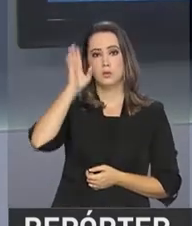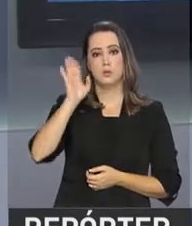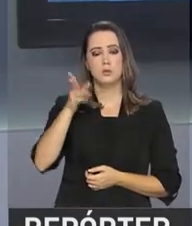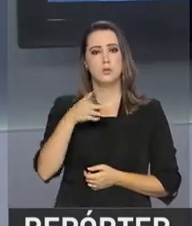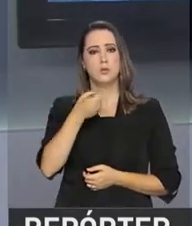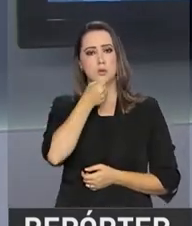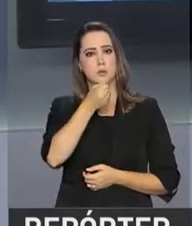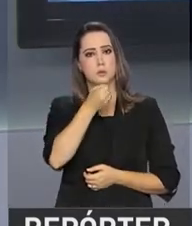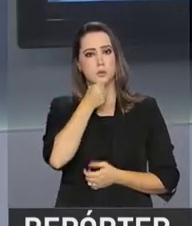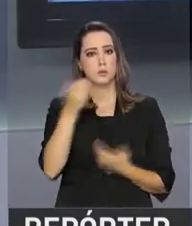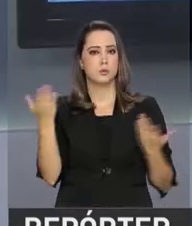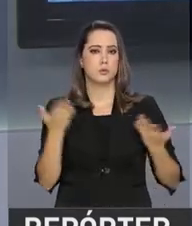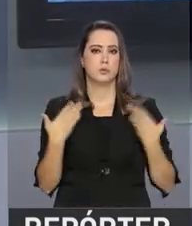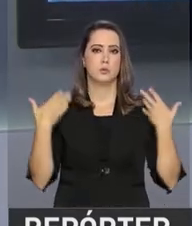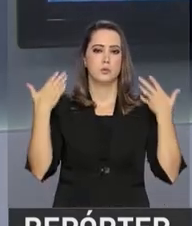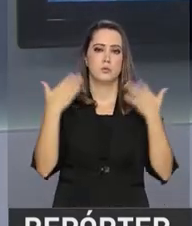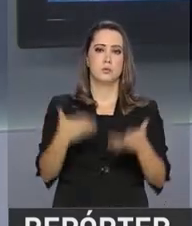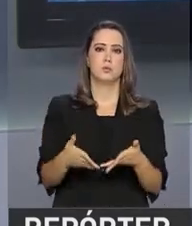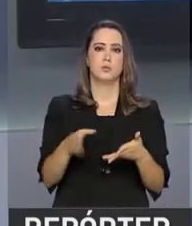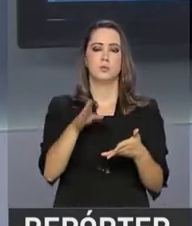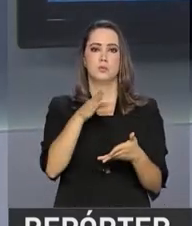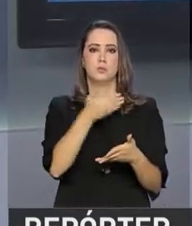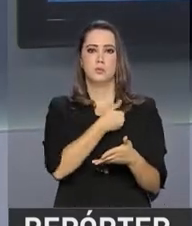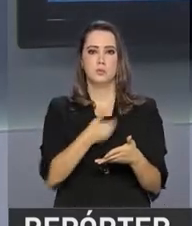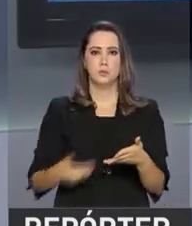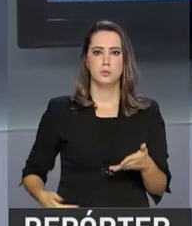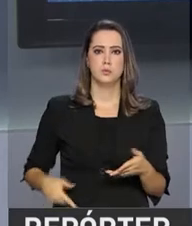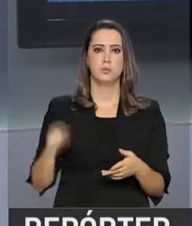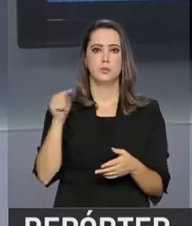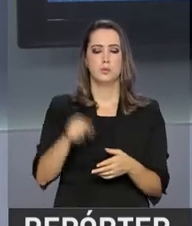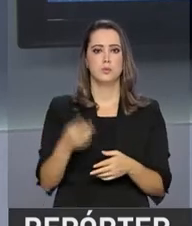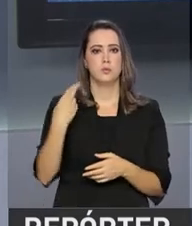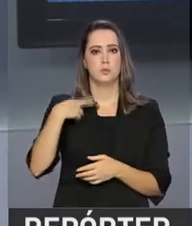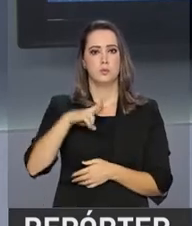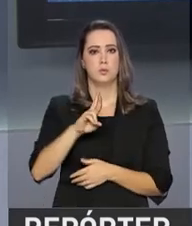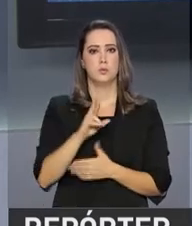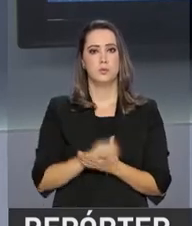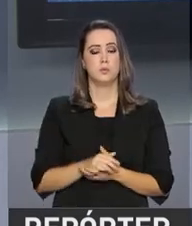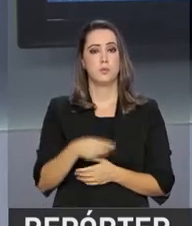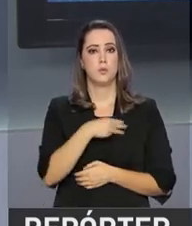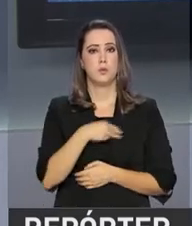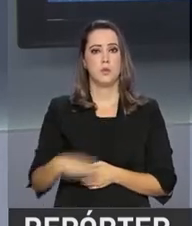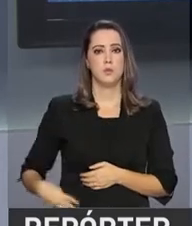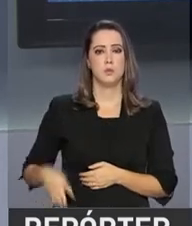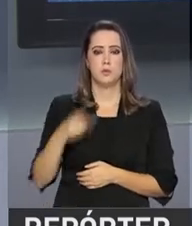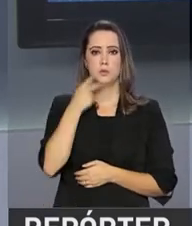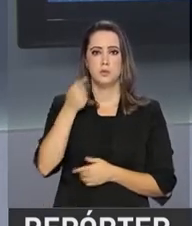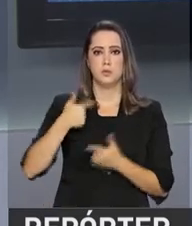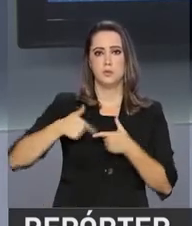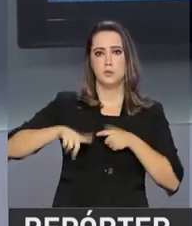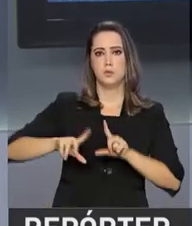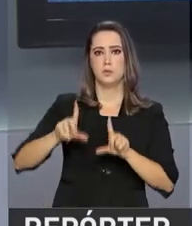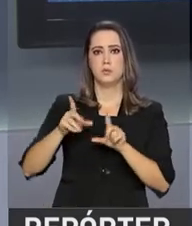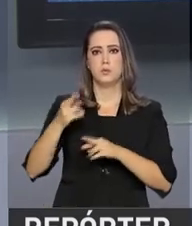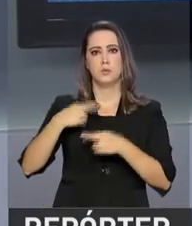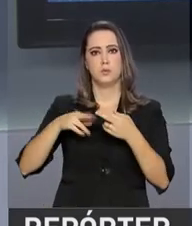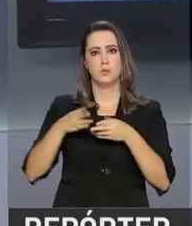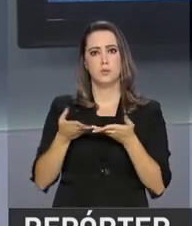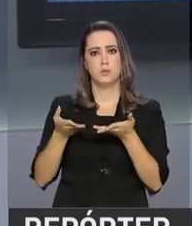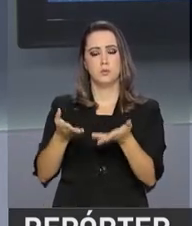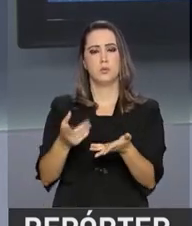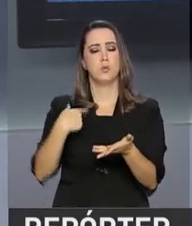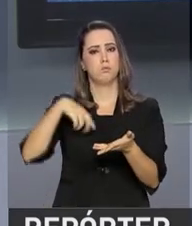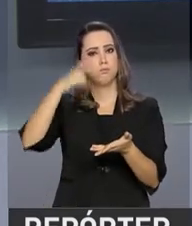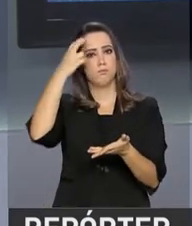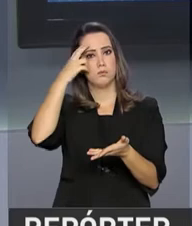foi o entrevistado de hoje do programa por dentro do governo aqui da nbr o ministro falou sobre o prêmio ordem do